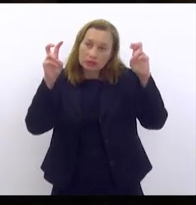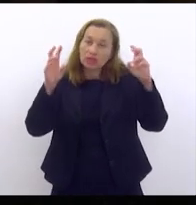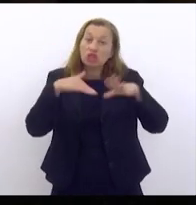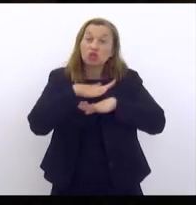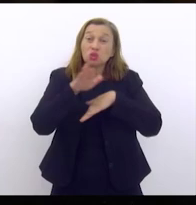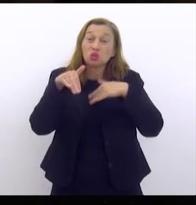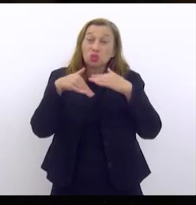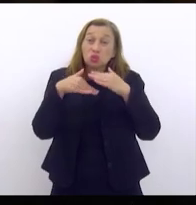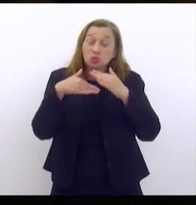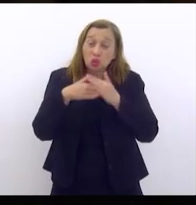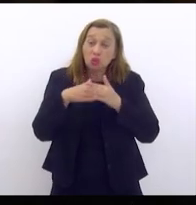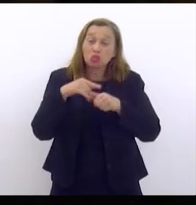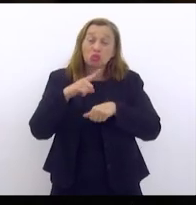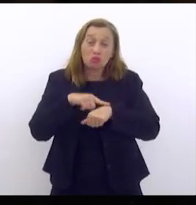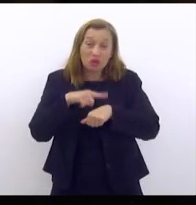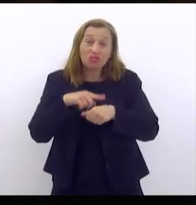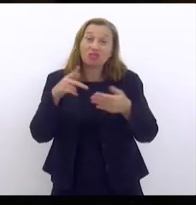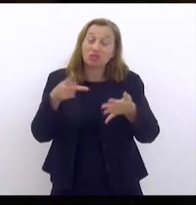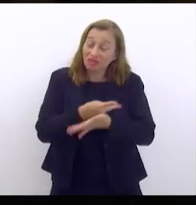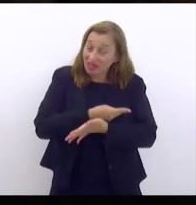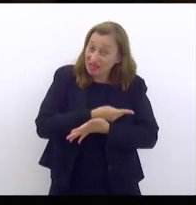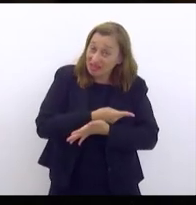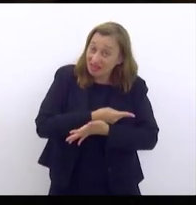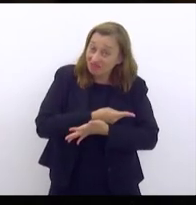toda hora vem à tona.